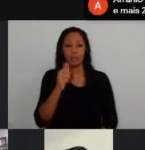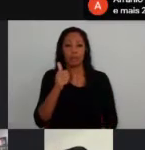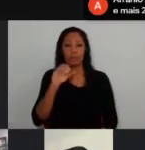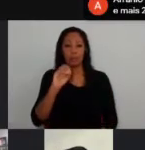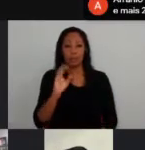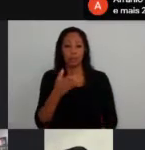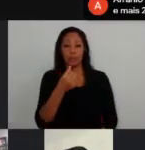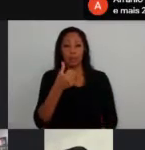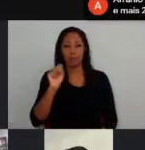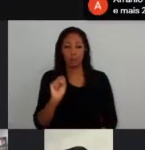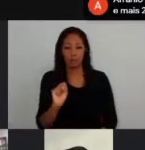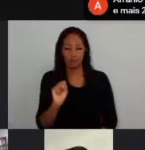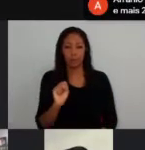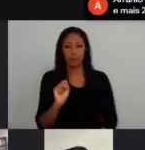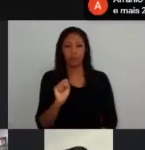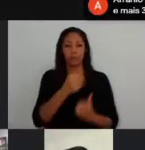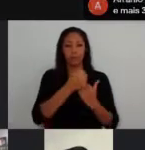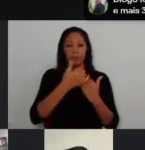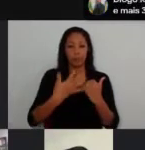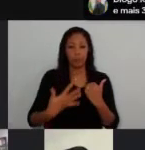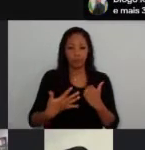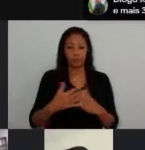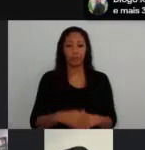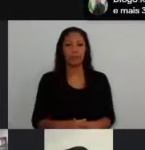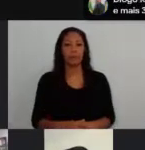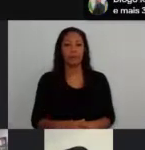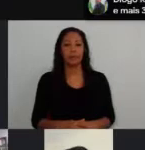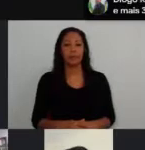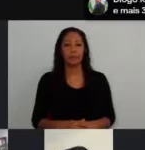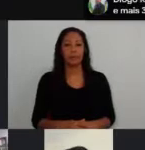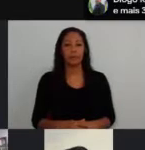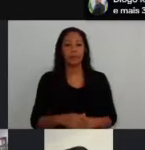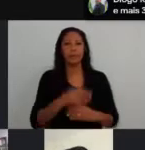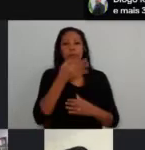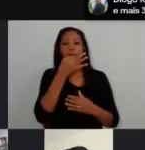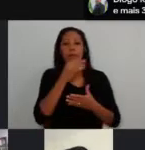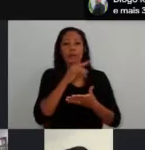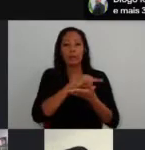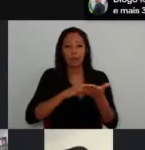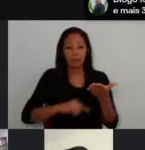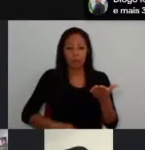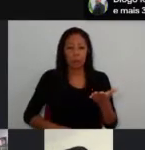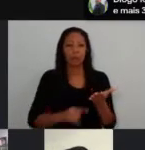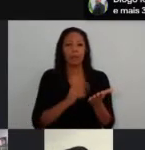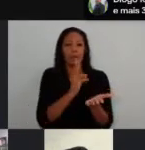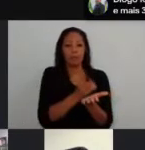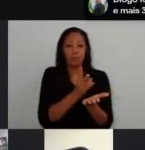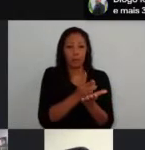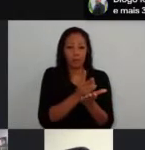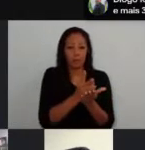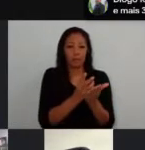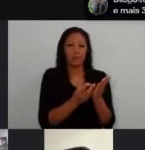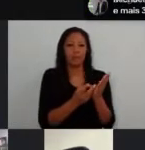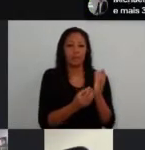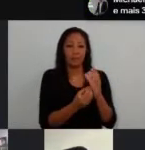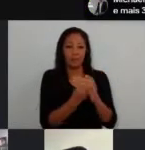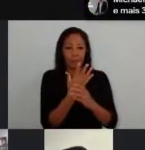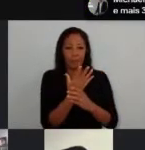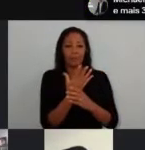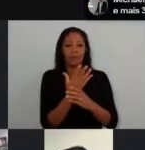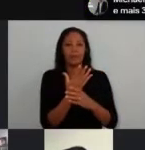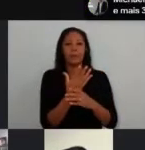diretora, vereadores subscritos. Pareceres da Comissão Permanente de Constituição, Legislação e Redação Final.